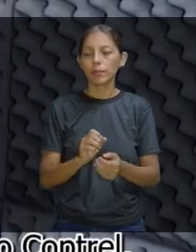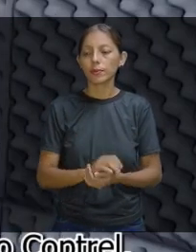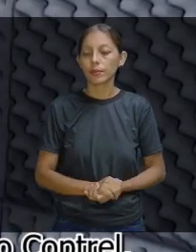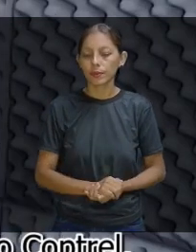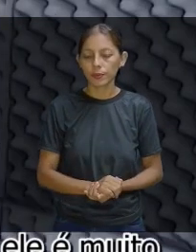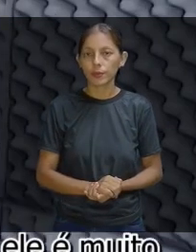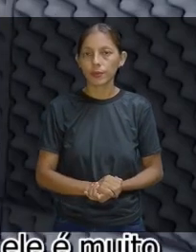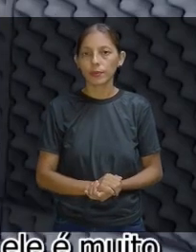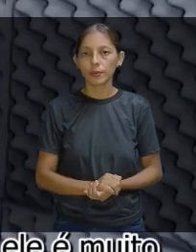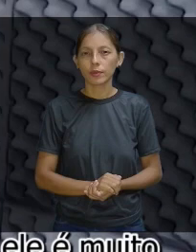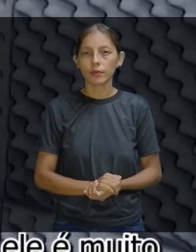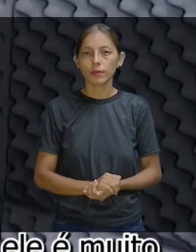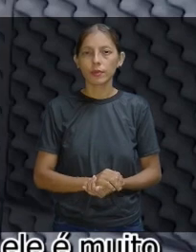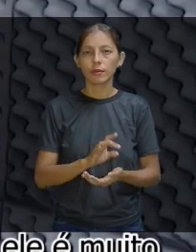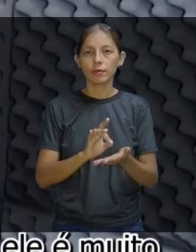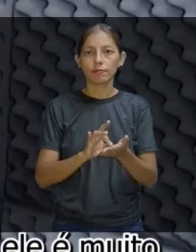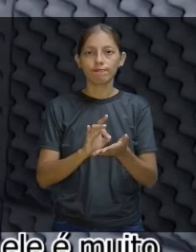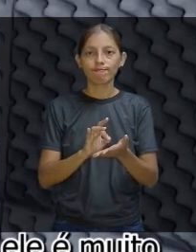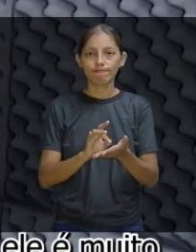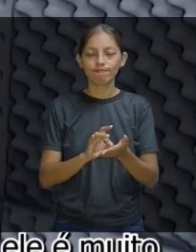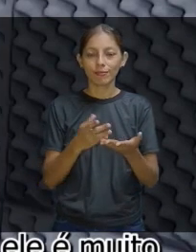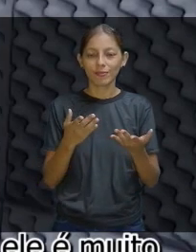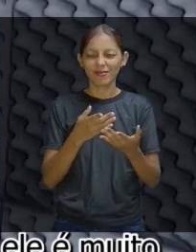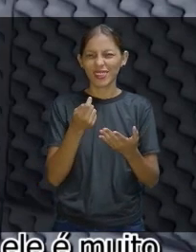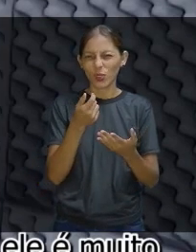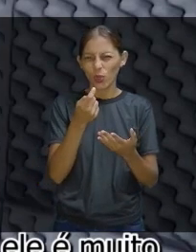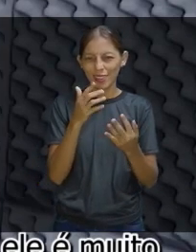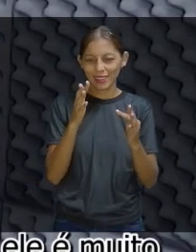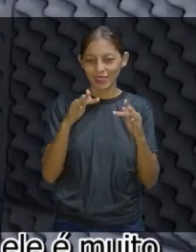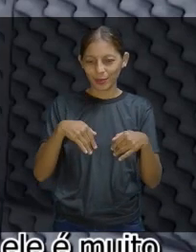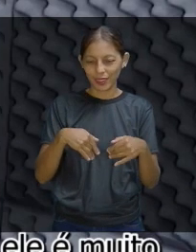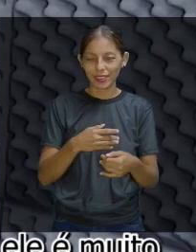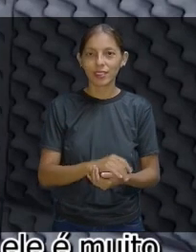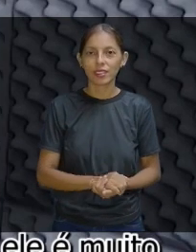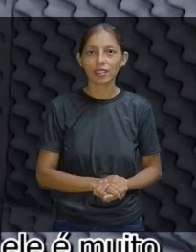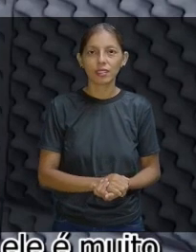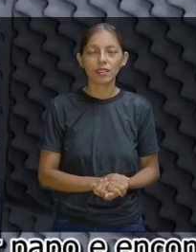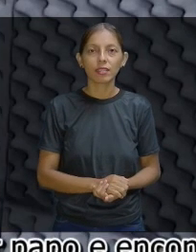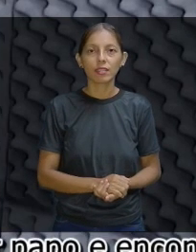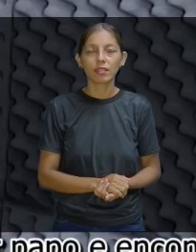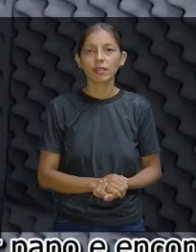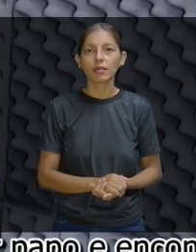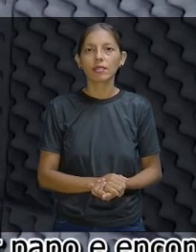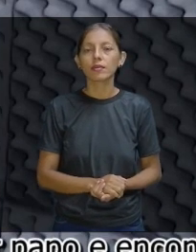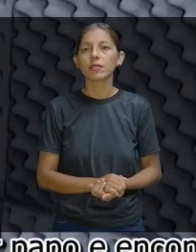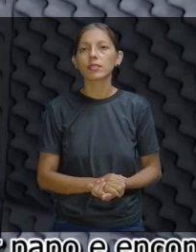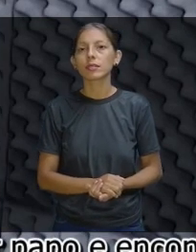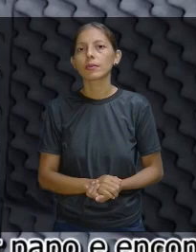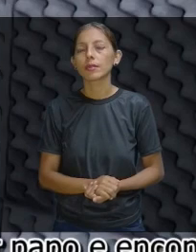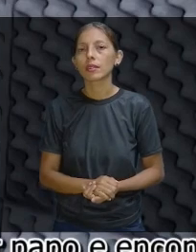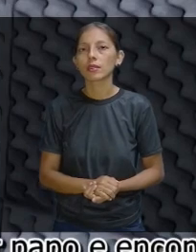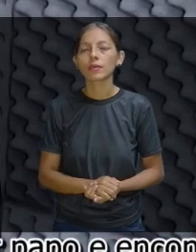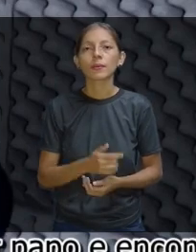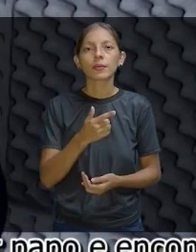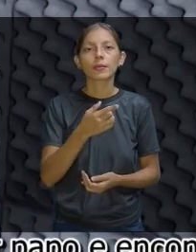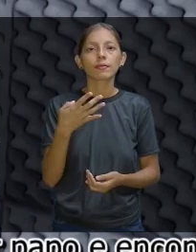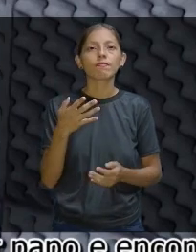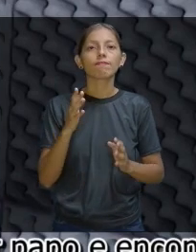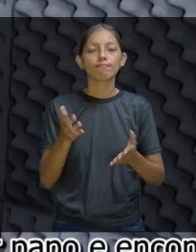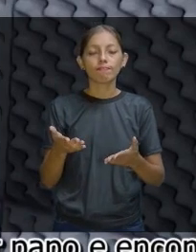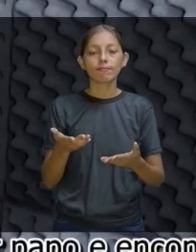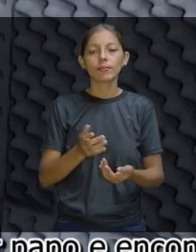COPTEL, ele... Foco no desembargador Silmar Fernandes. Então, existe há muitas décadas, e ele é muito importante, como eu disse no